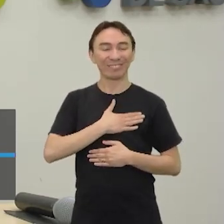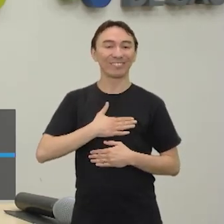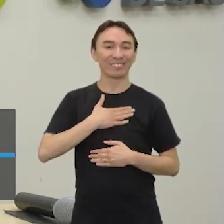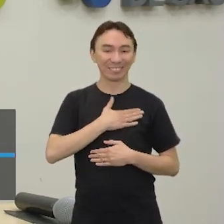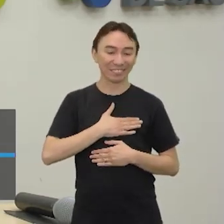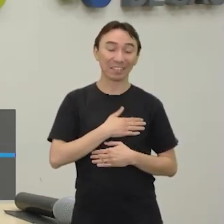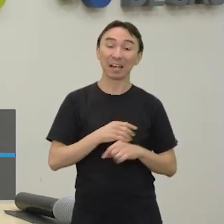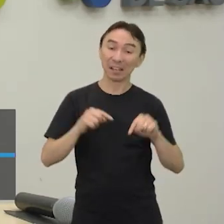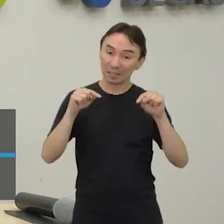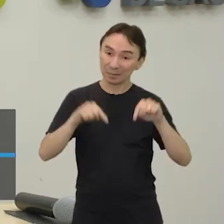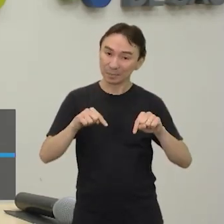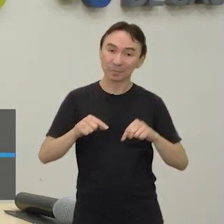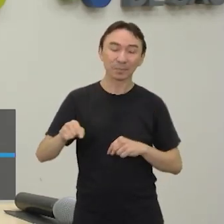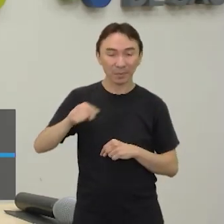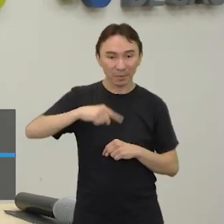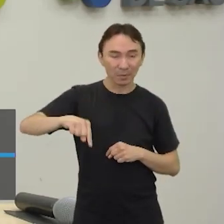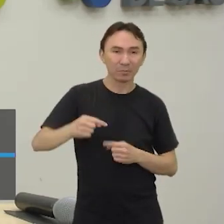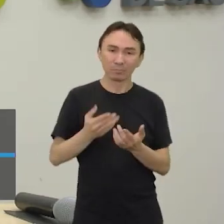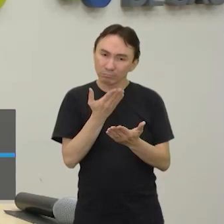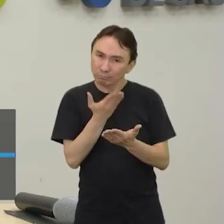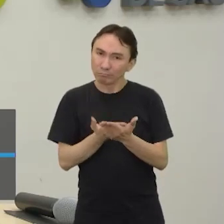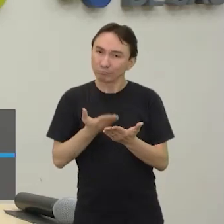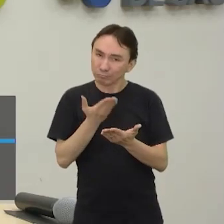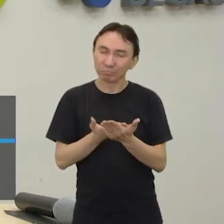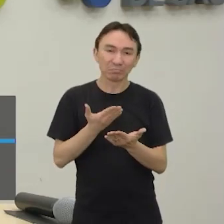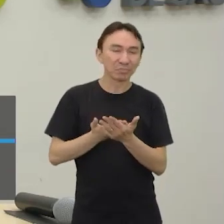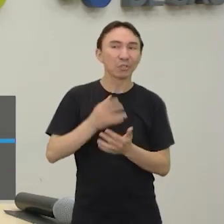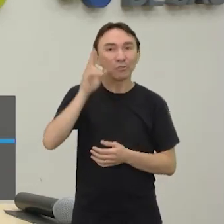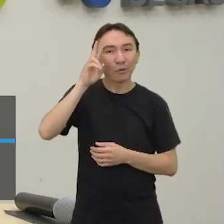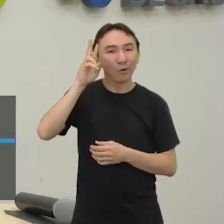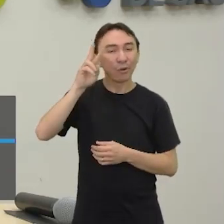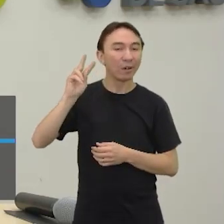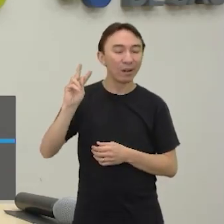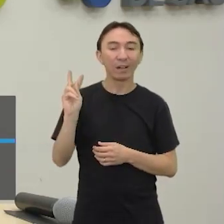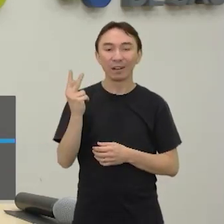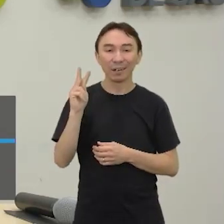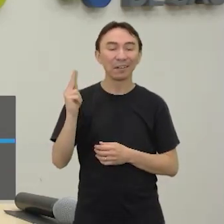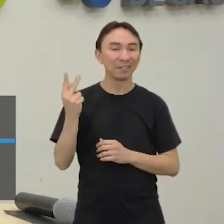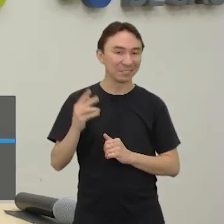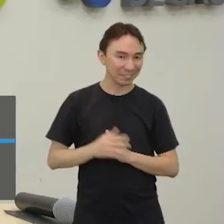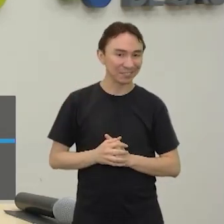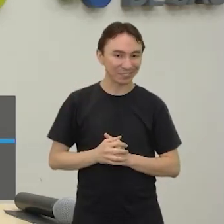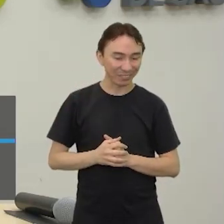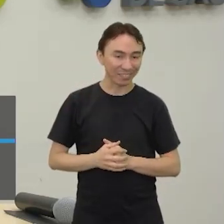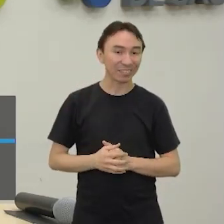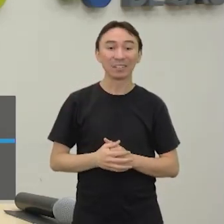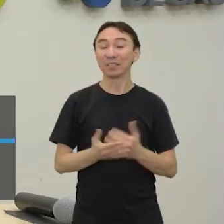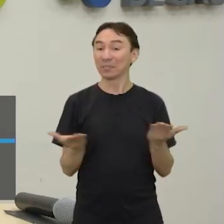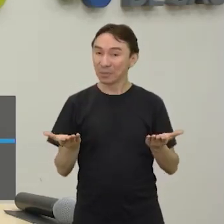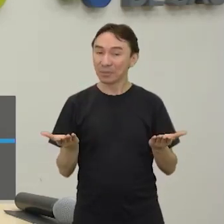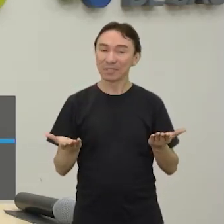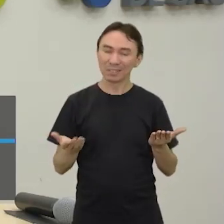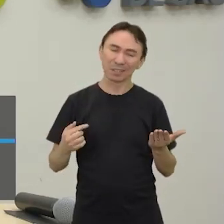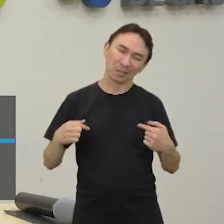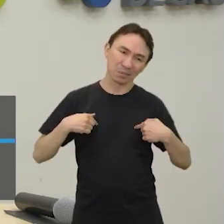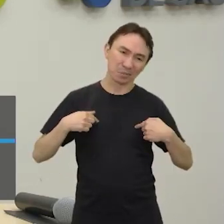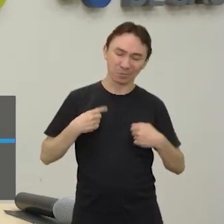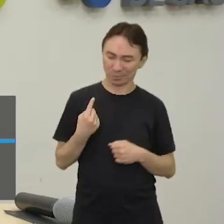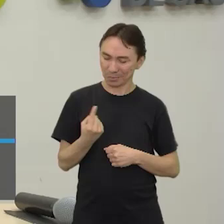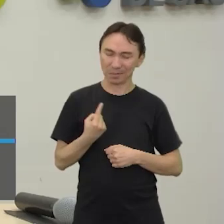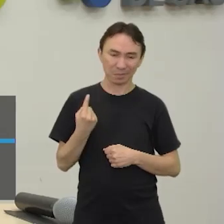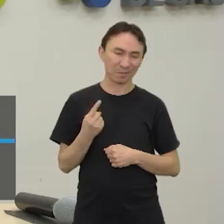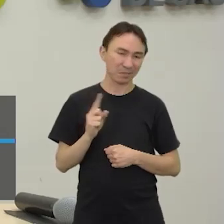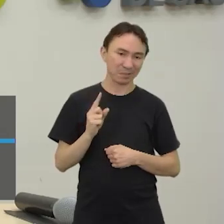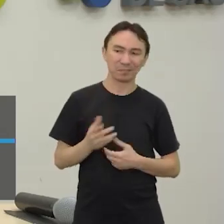aqui para trocar uma ideia comigo sobre história e para compartilhar esse momento. Eu vou chamar ela, minha